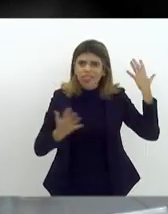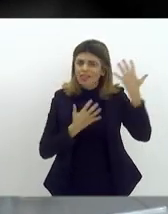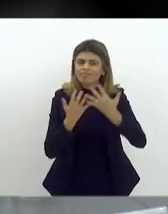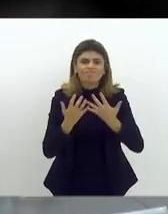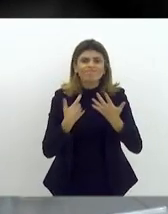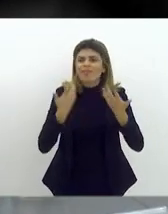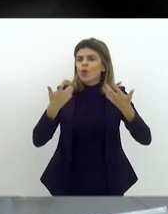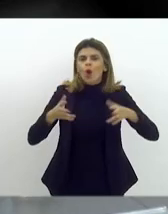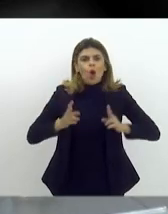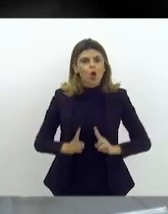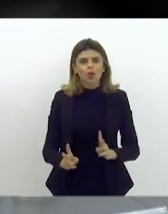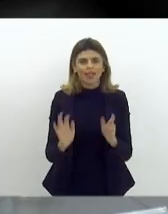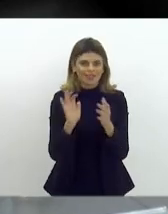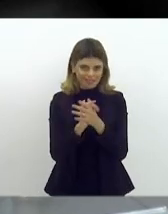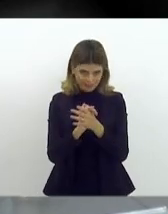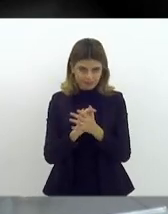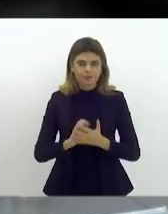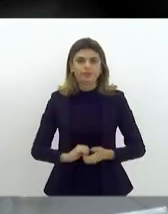desejada